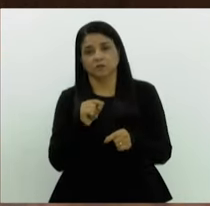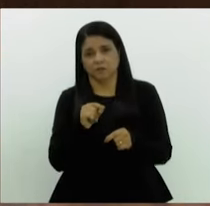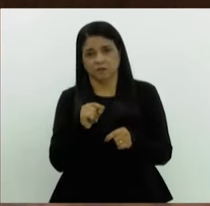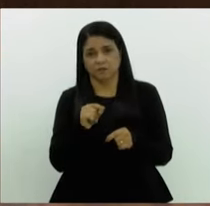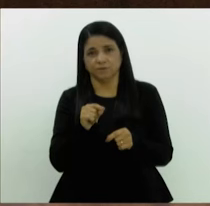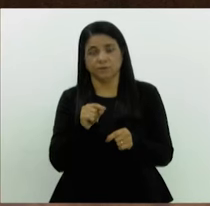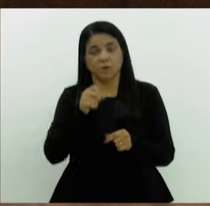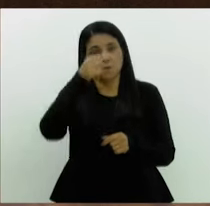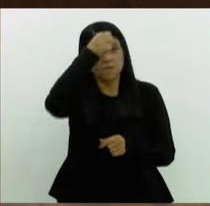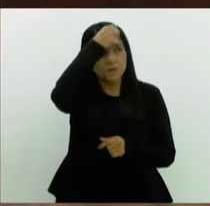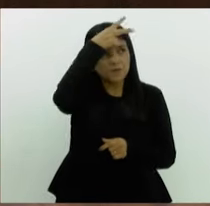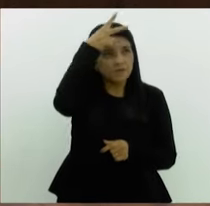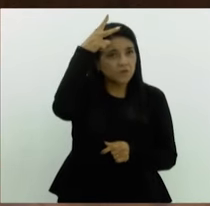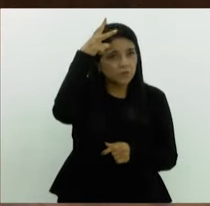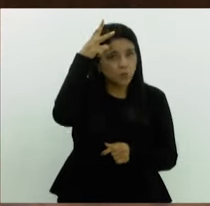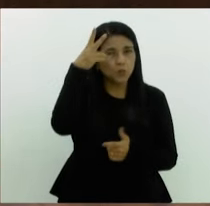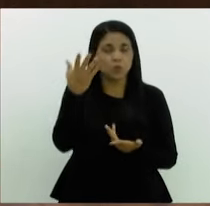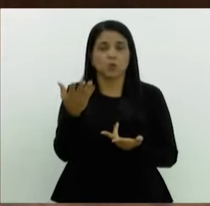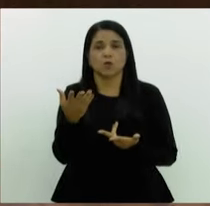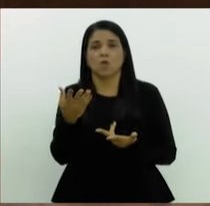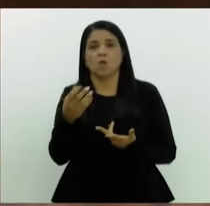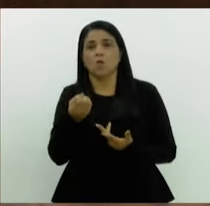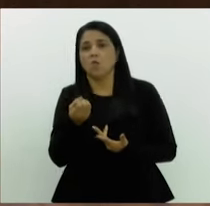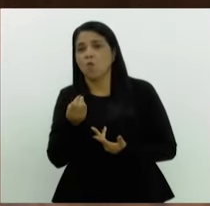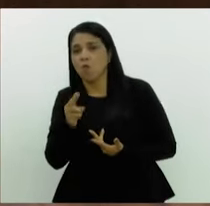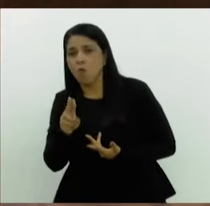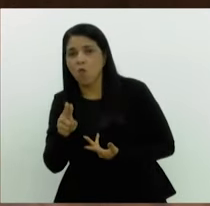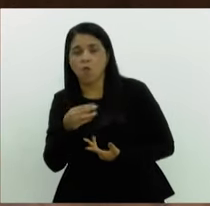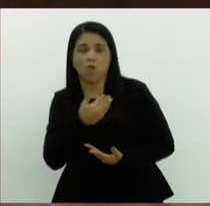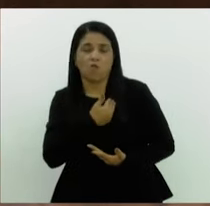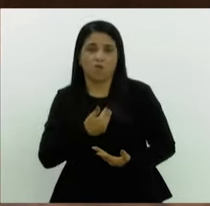determinada prefeitura ou governador,